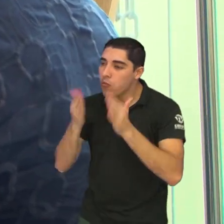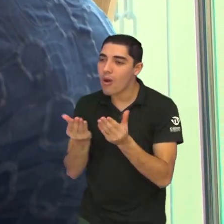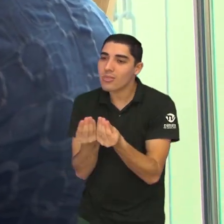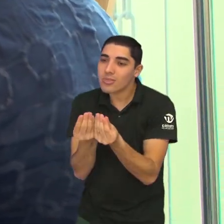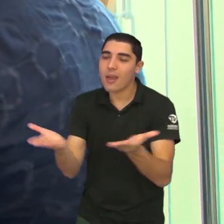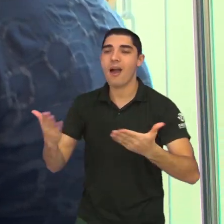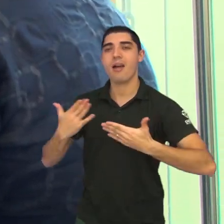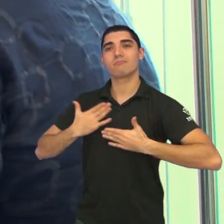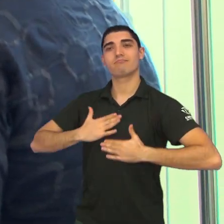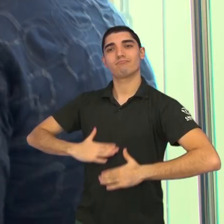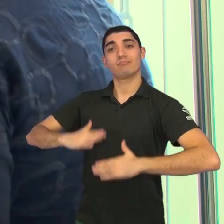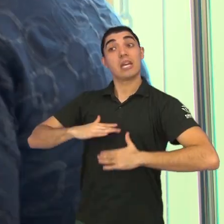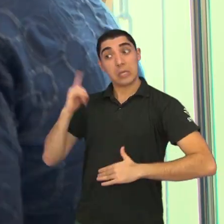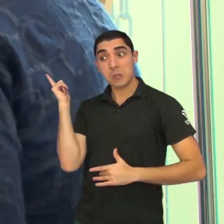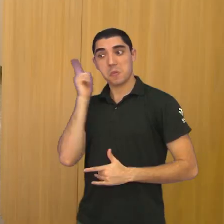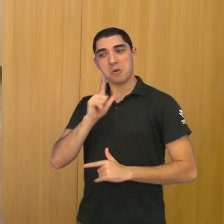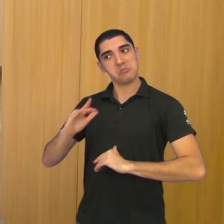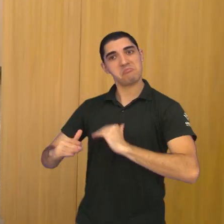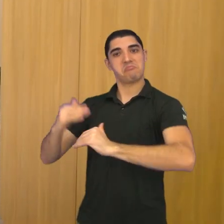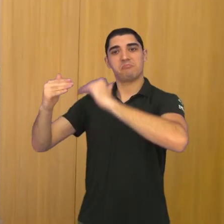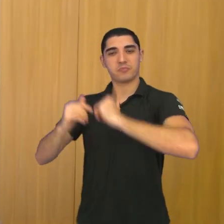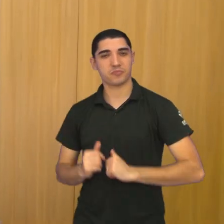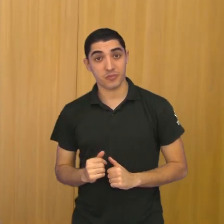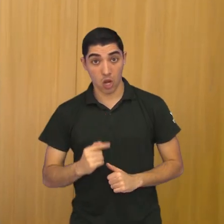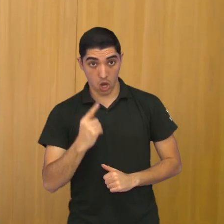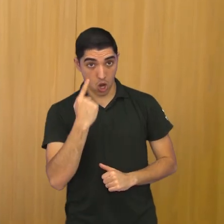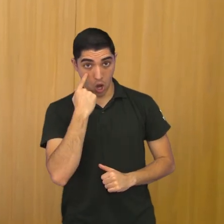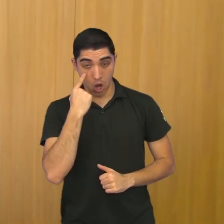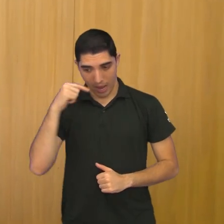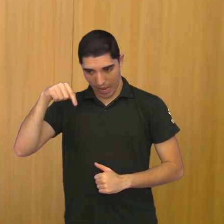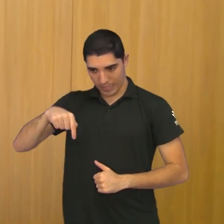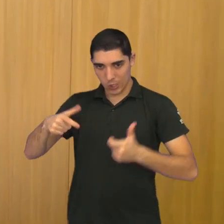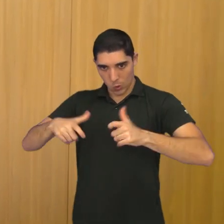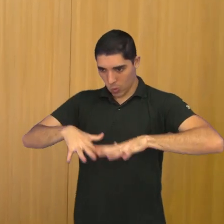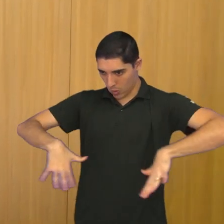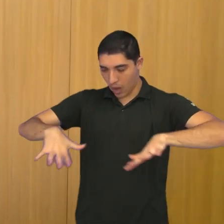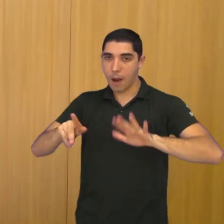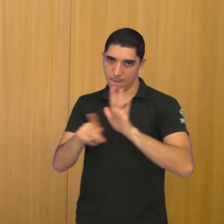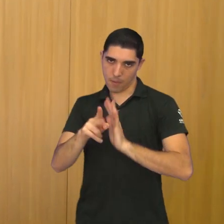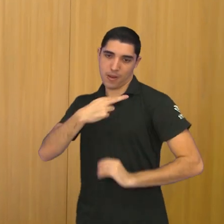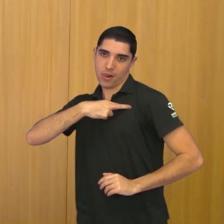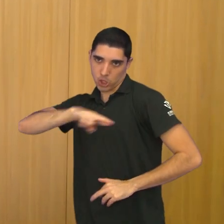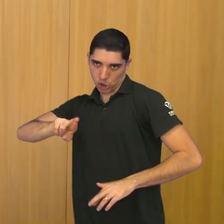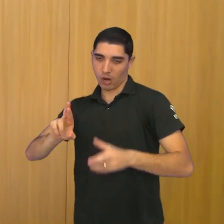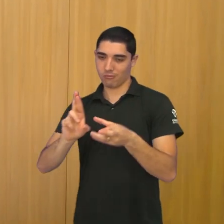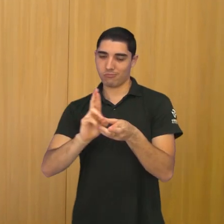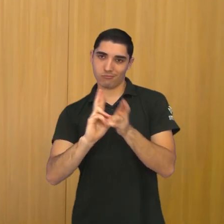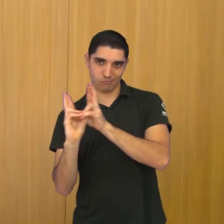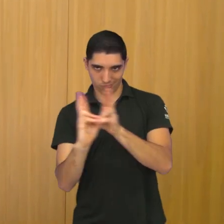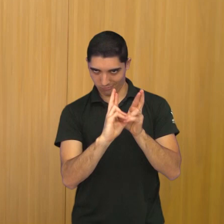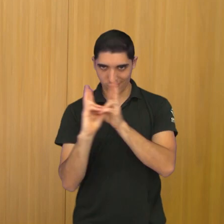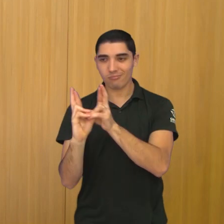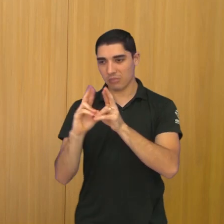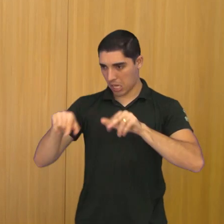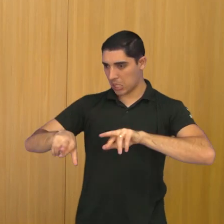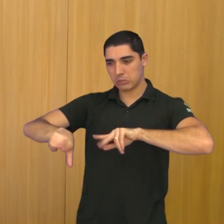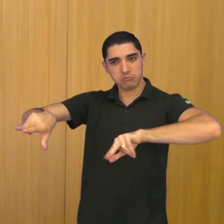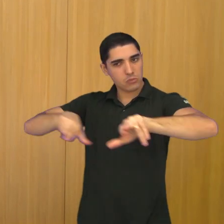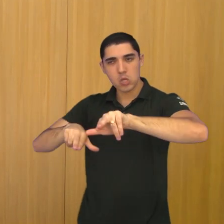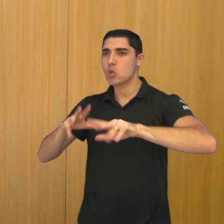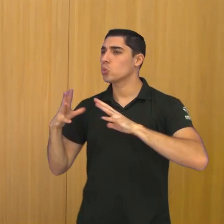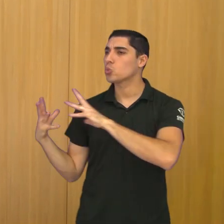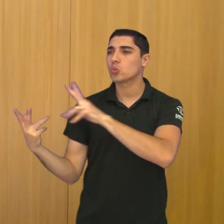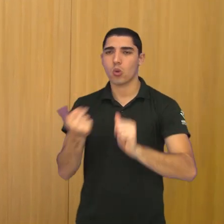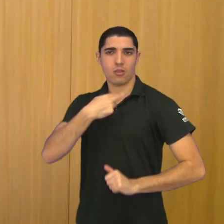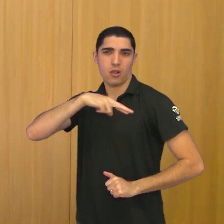pensando nisso. E a gente tem tido sucesso. Ó, esse espaço, por exemplo, é um espaço ecumênico que atinge, que abrange